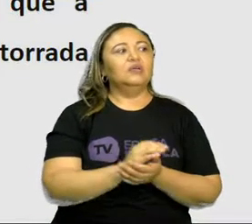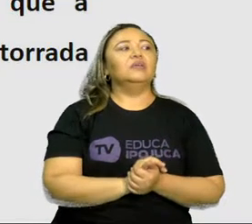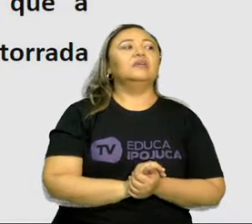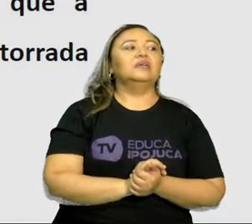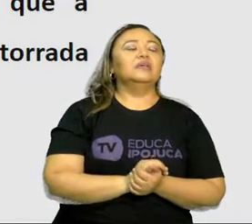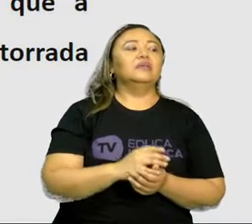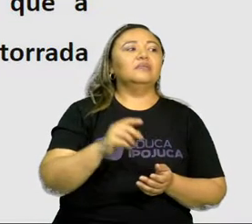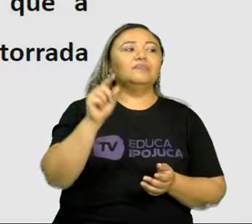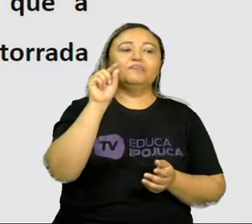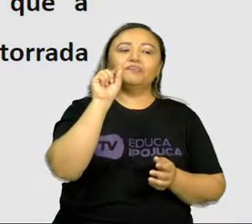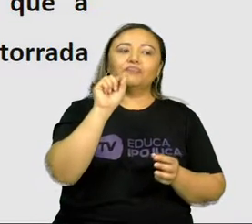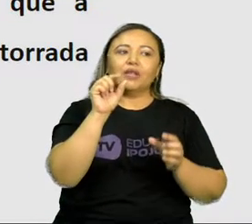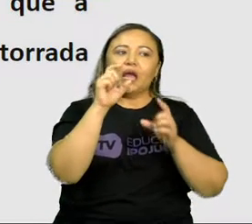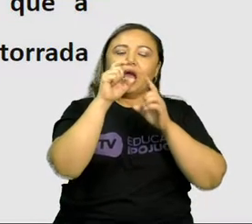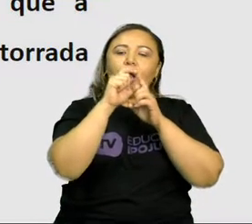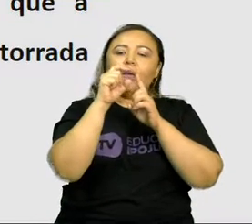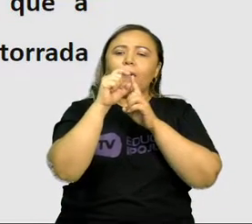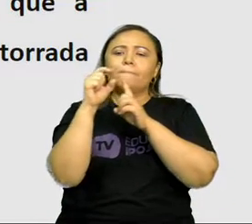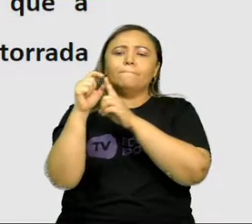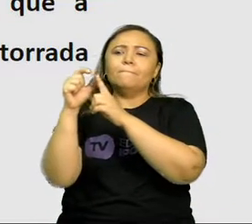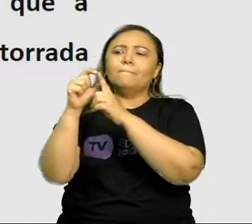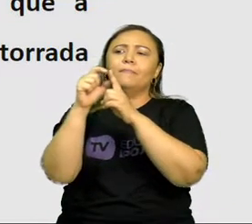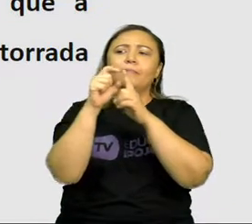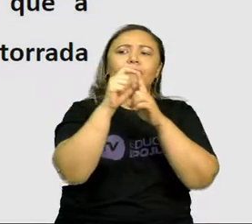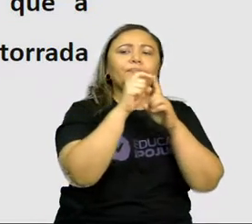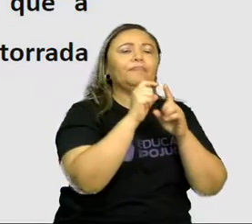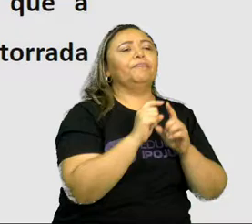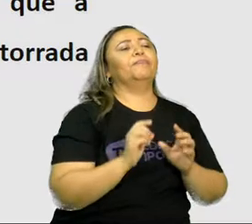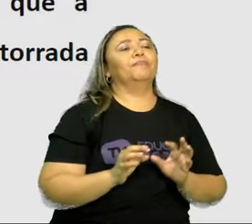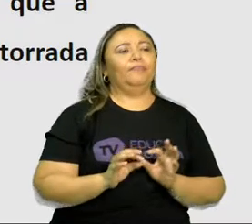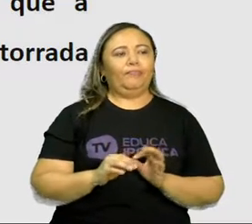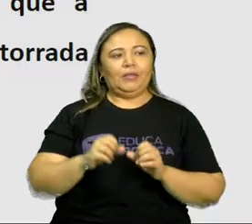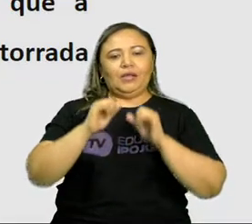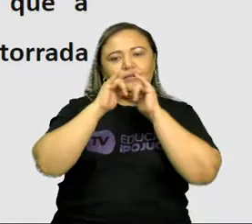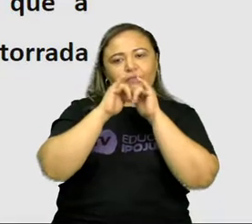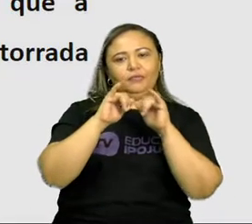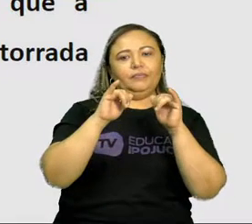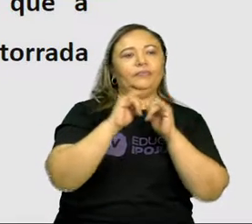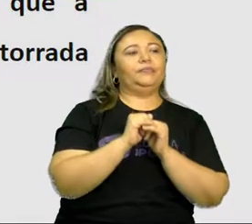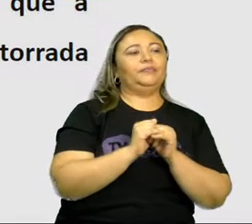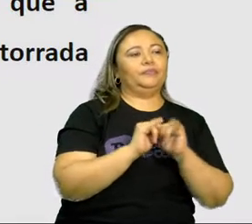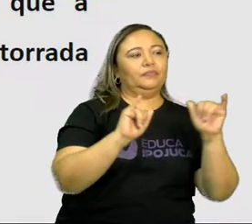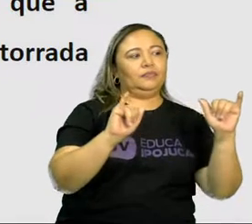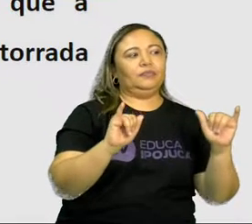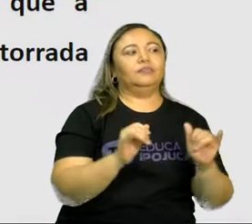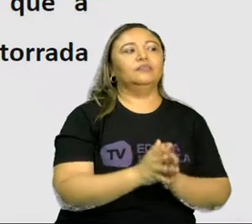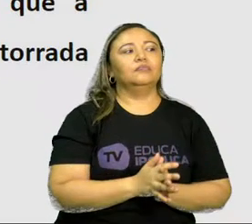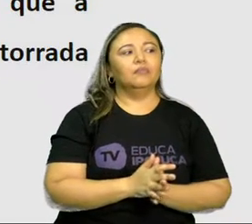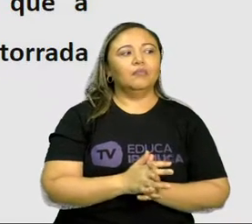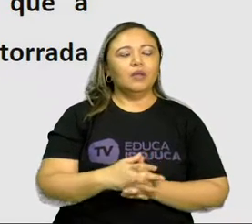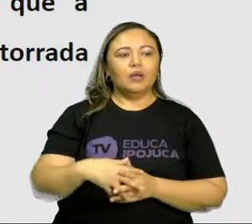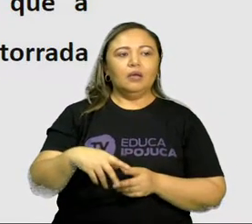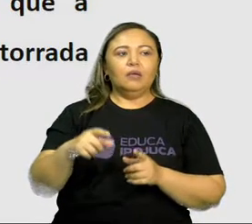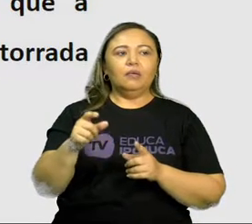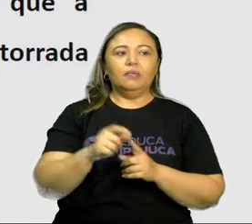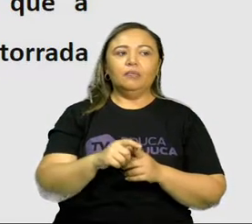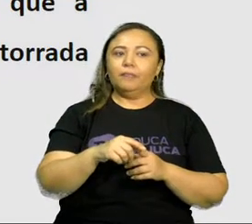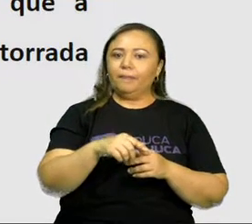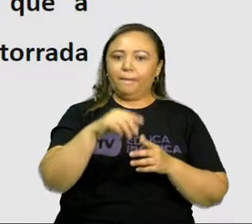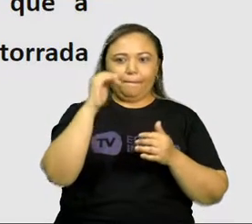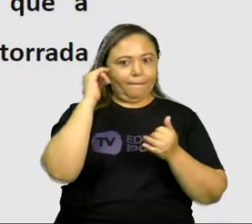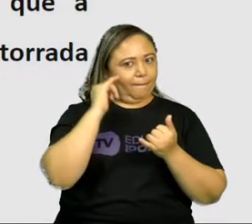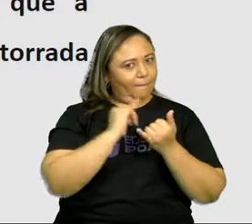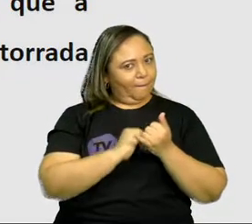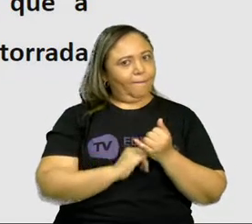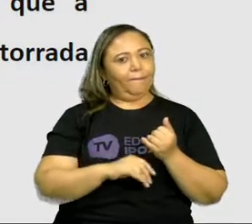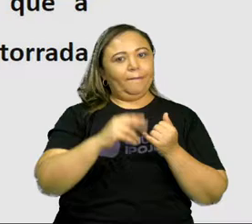E a gente vai ver somente o trechinho em que tem as informações, combinado? Bora lá. Parece perseguição